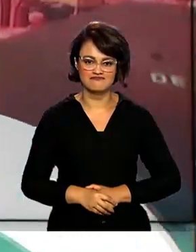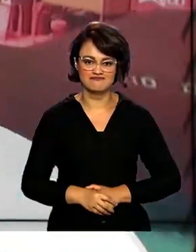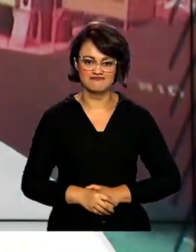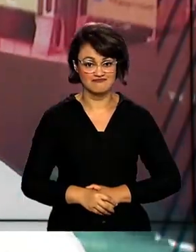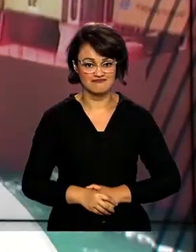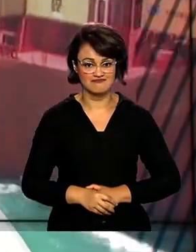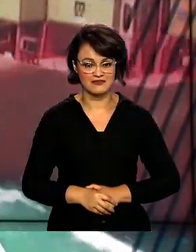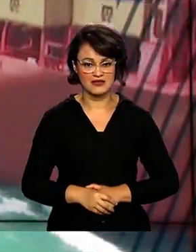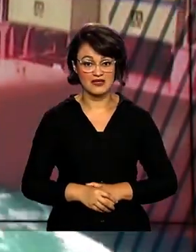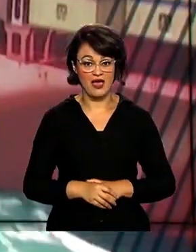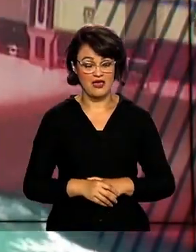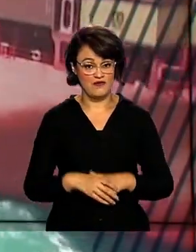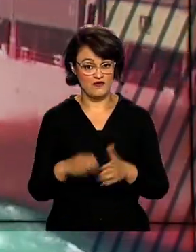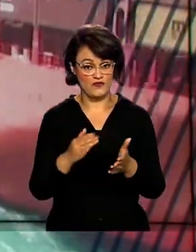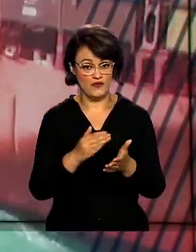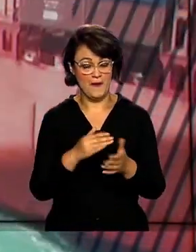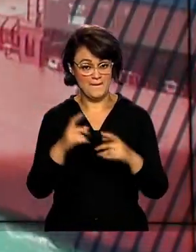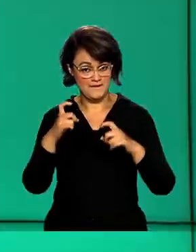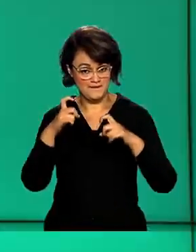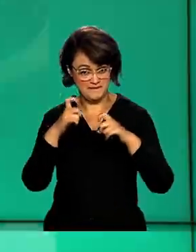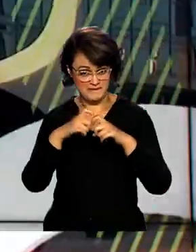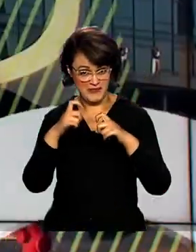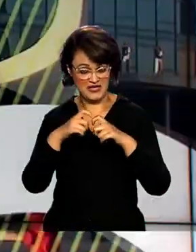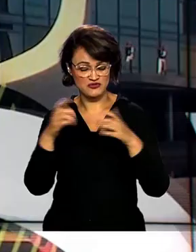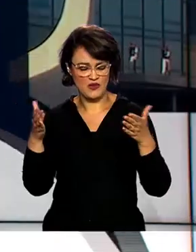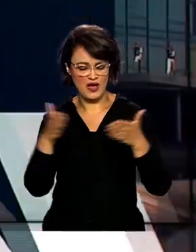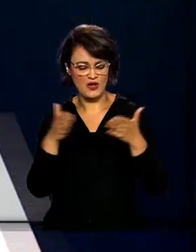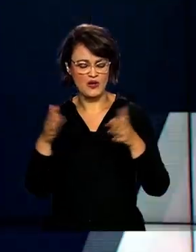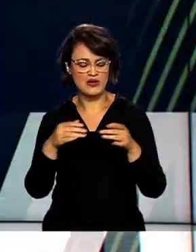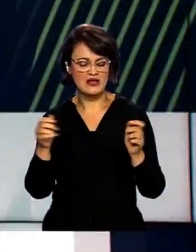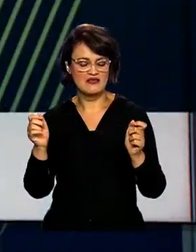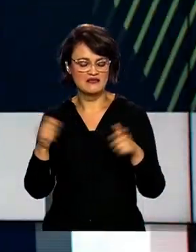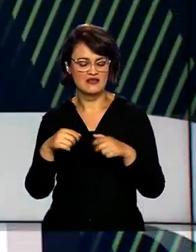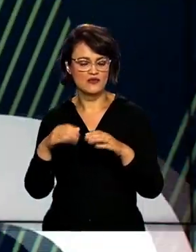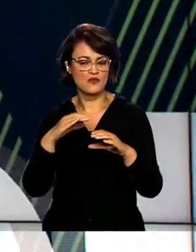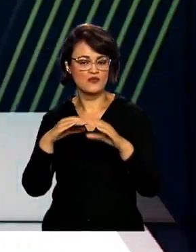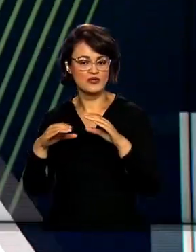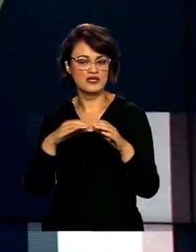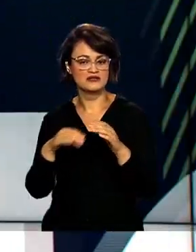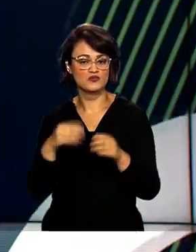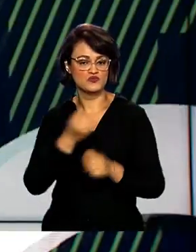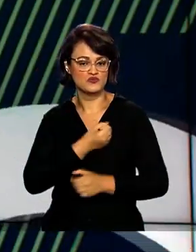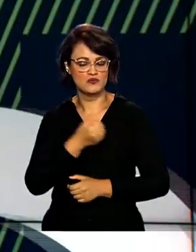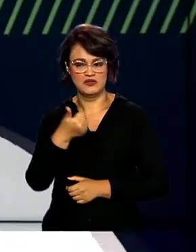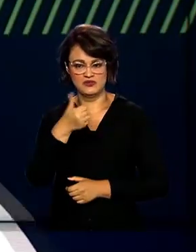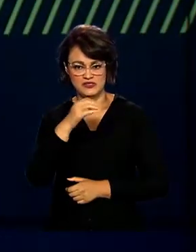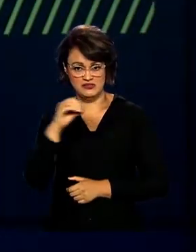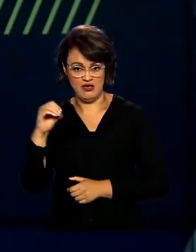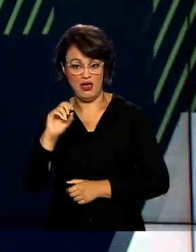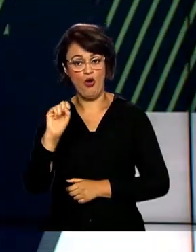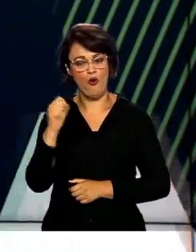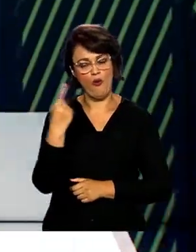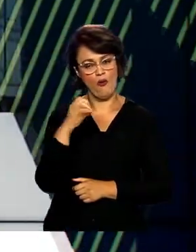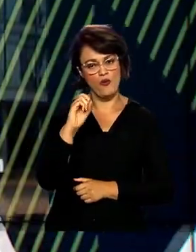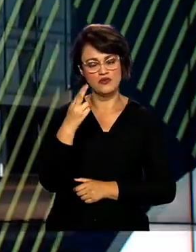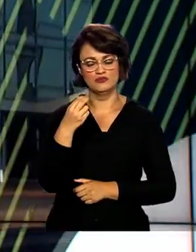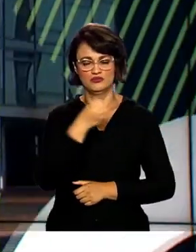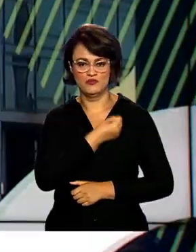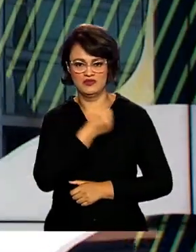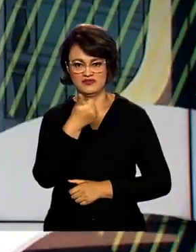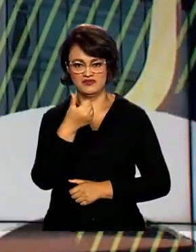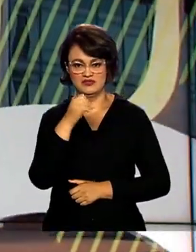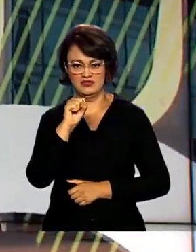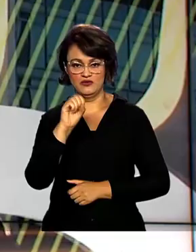A partir de agora, os médicos têm um canal exclusivo criado dentro do Disque 100 e do Ligue 180 para